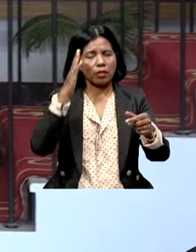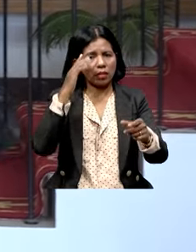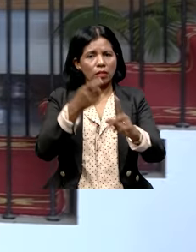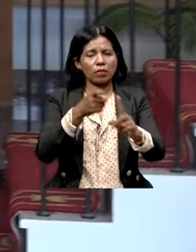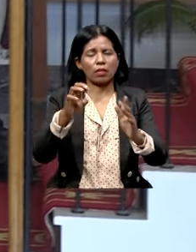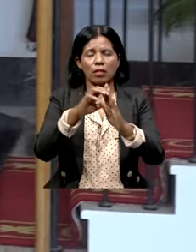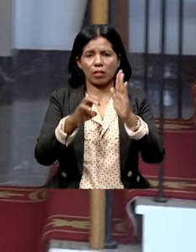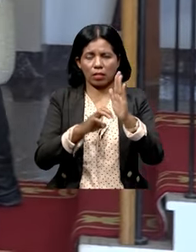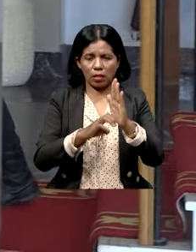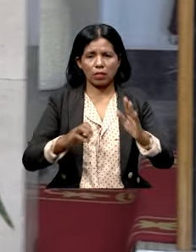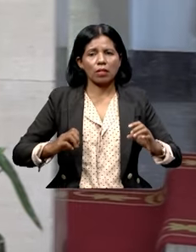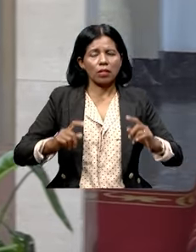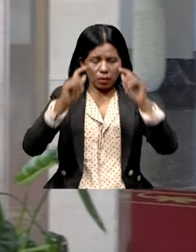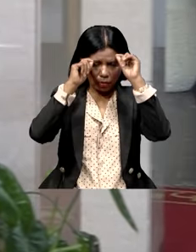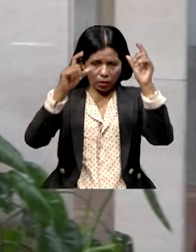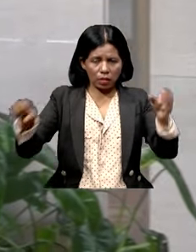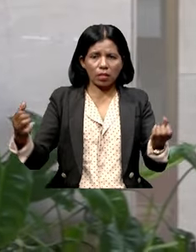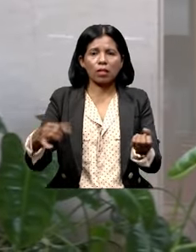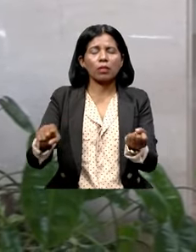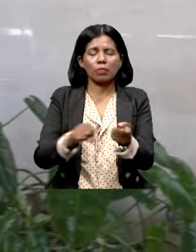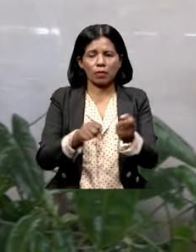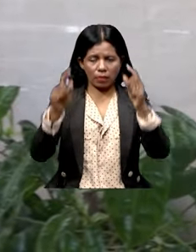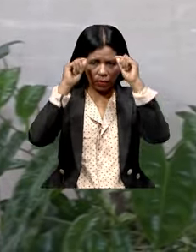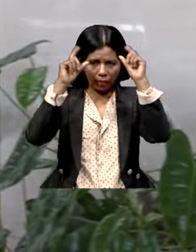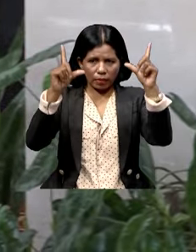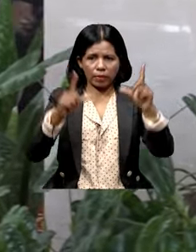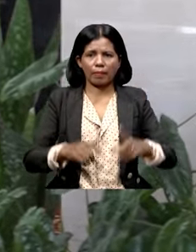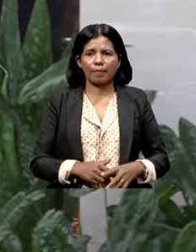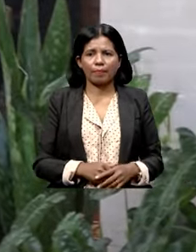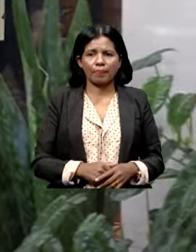Timor-Leste, baseira na contribuição ba Timor-Leste. Romaldo Neves, Agostinho da Costa, Gemen.